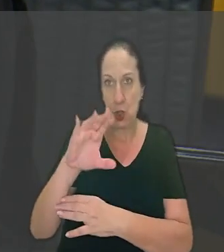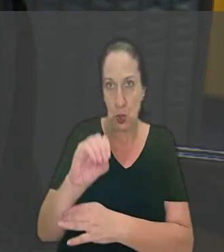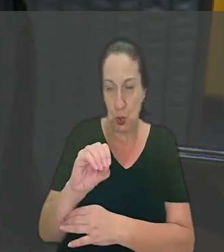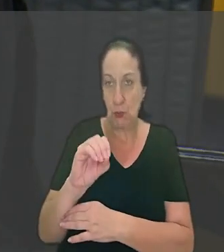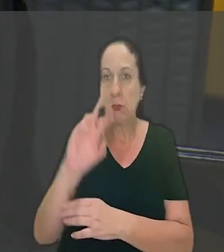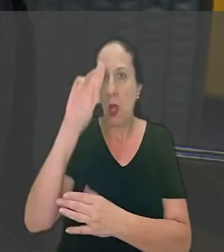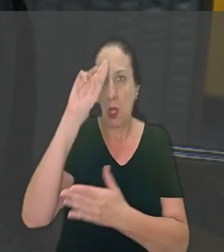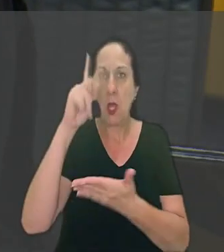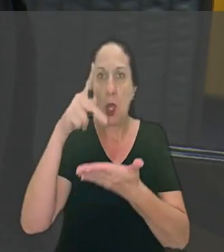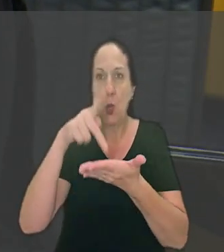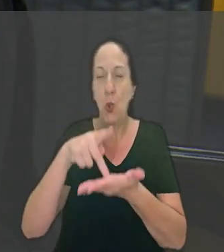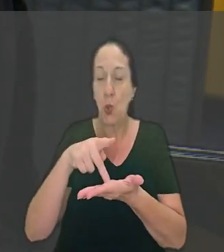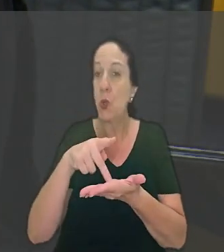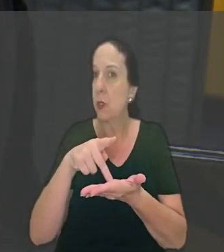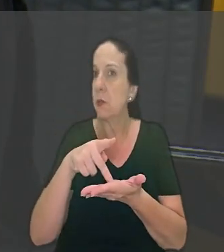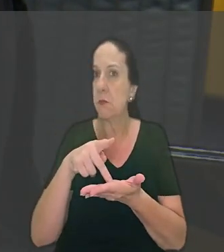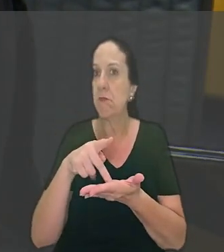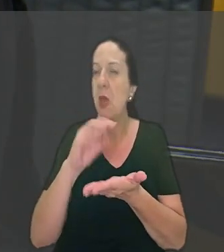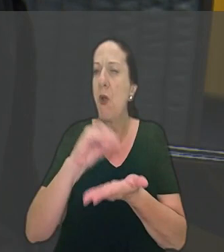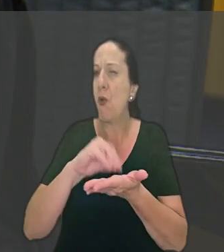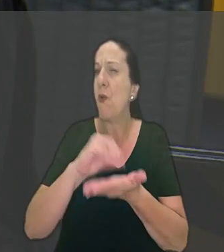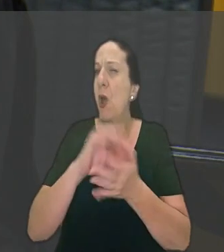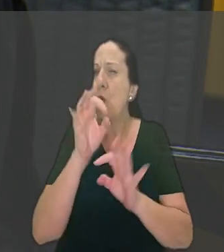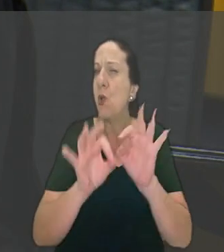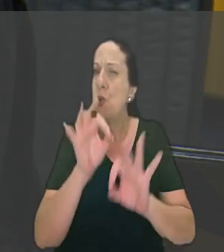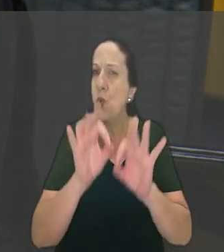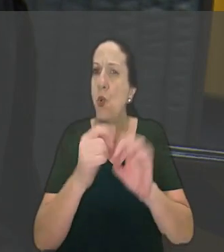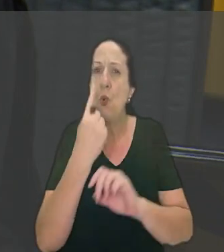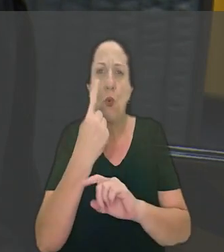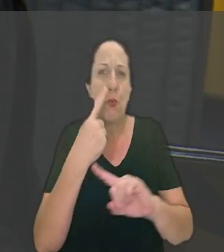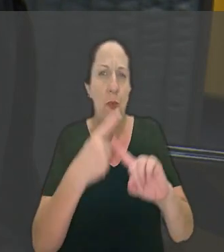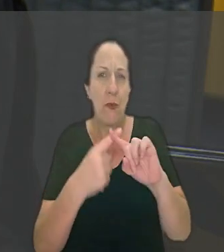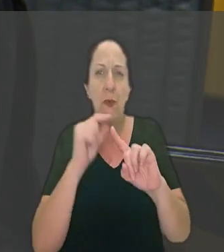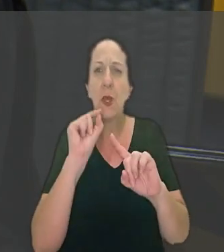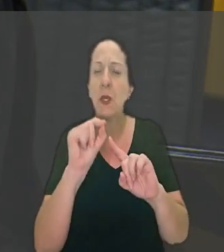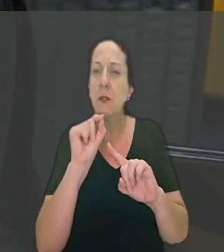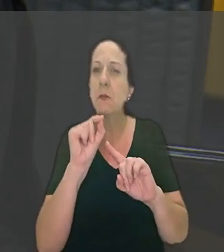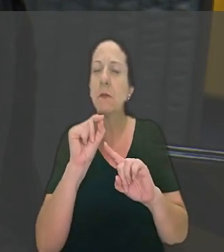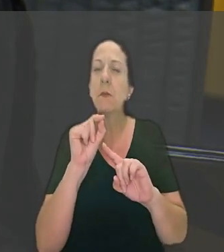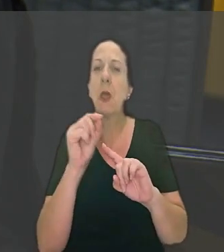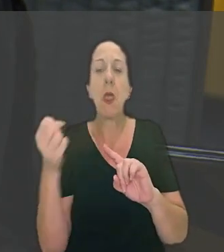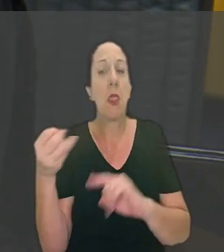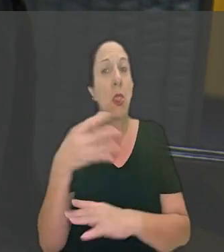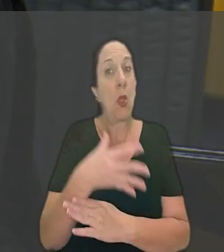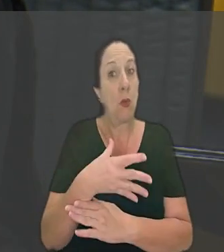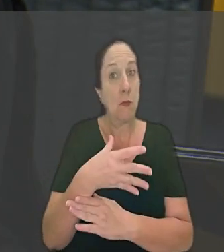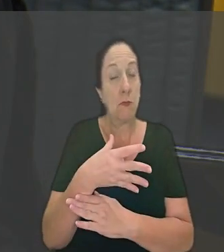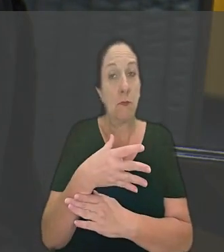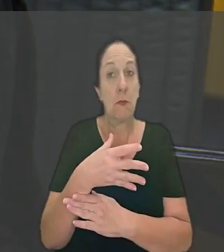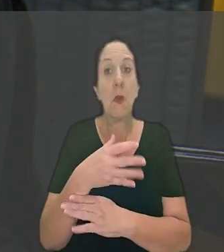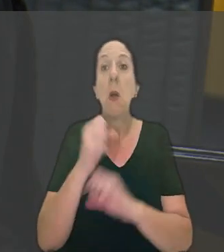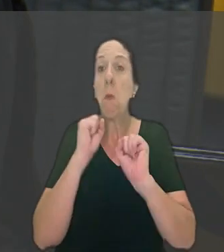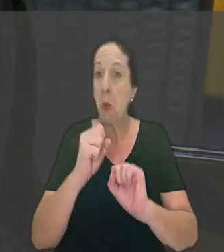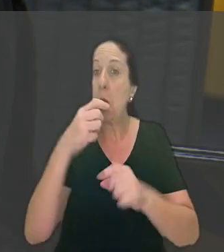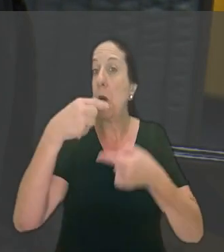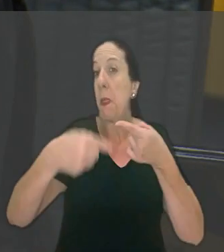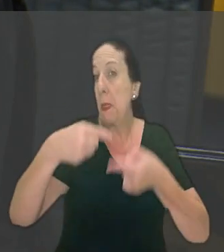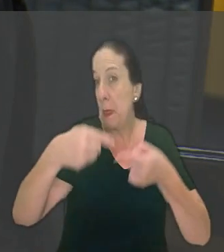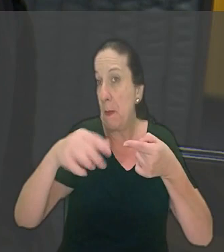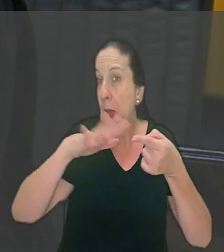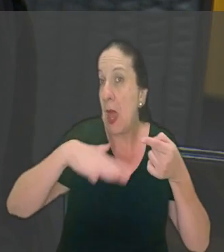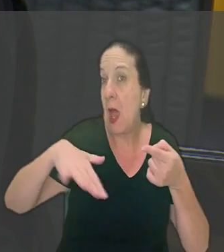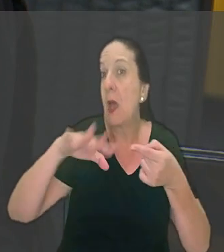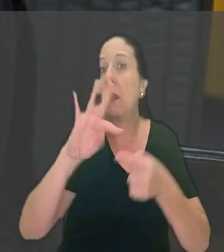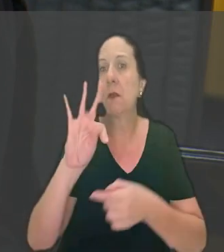Pinto Martins, reconheceu a transcendência jurídica da matéria, uma vez que a questão é relativamente nova e ainda cabe debate